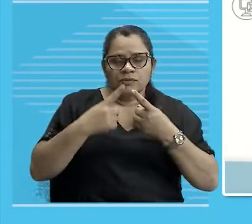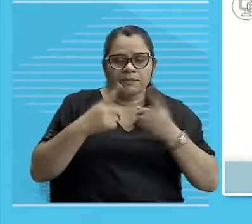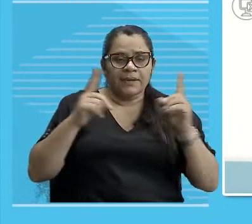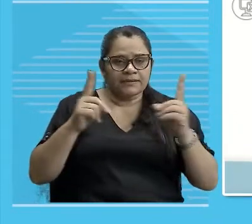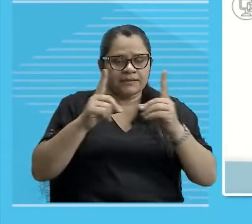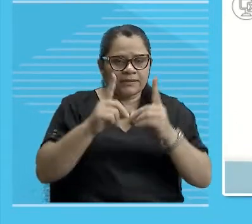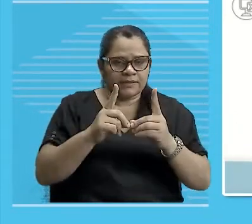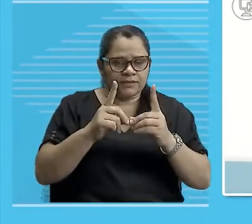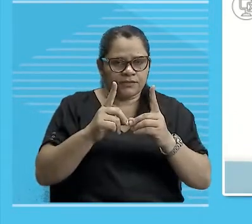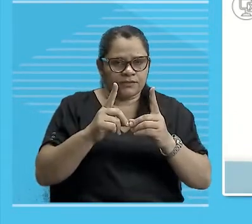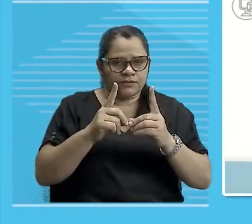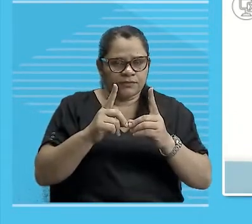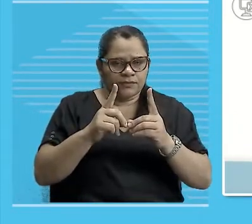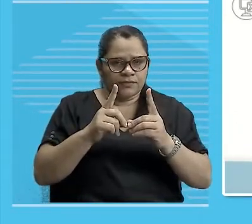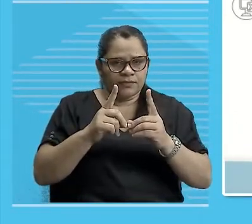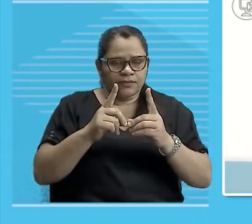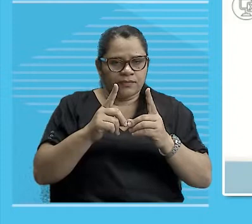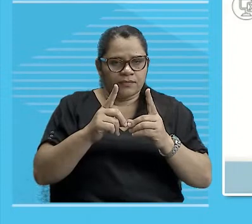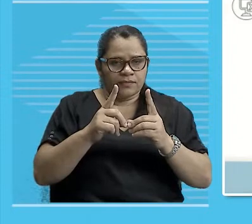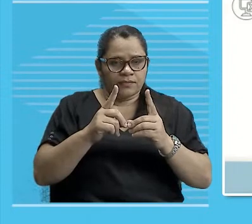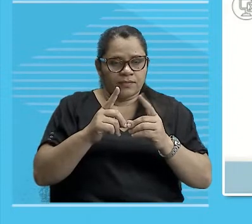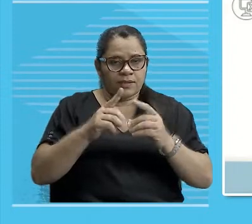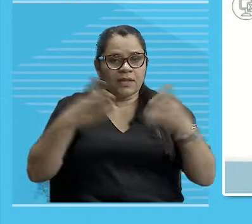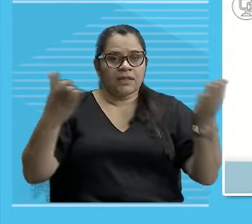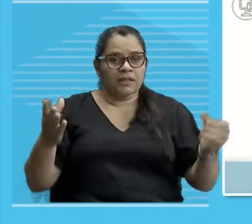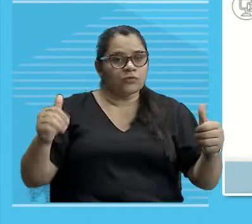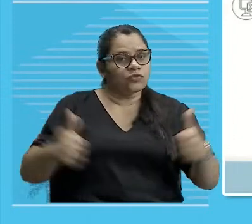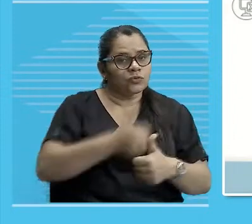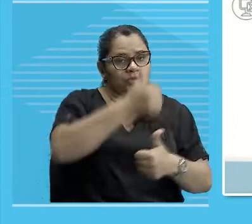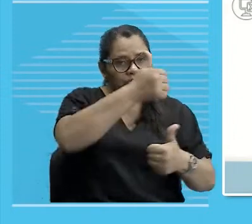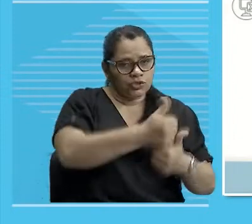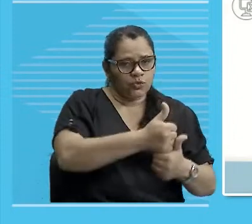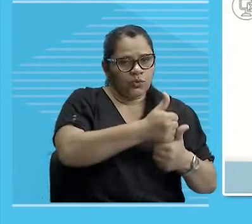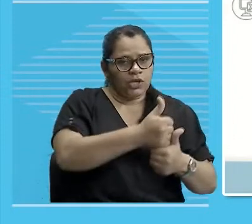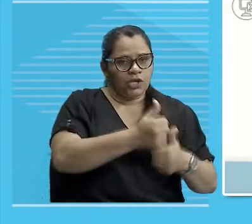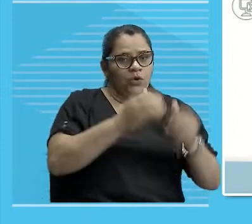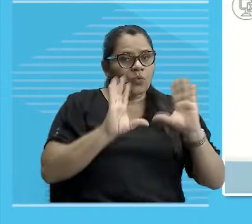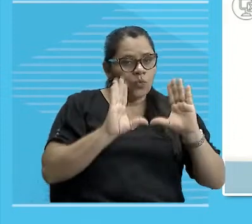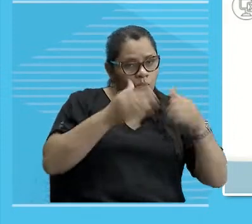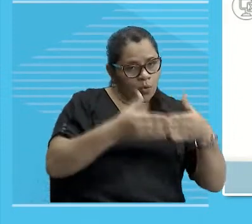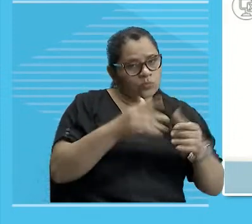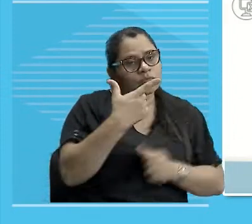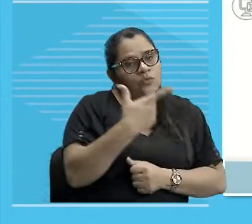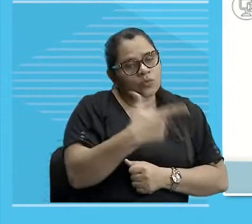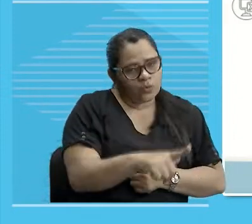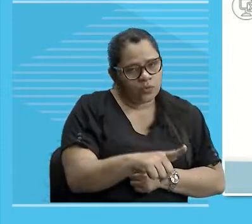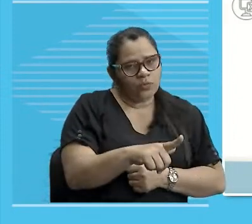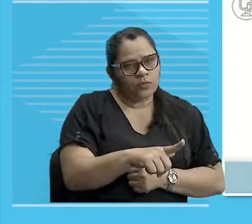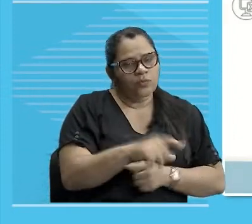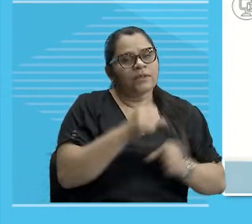E aí entrou no lugar deles os benzodiazepínicos, ali por volta da década de 60.